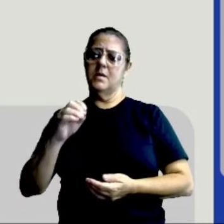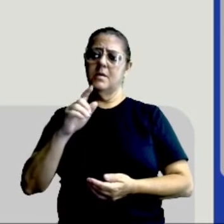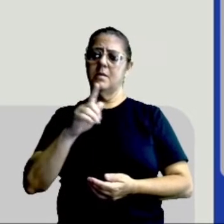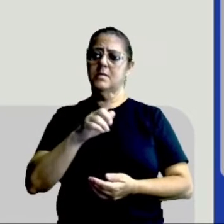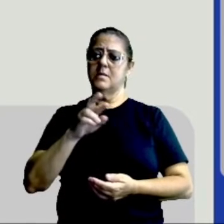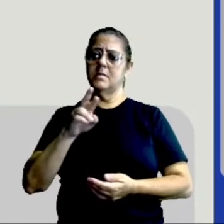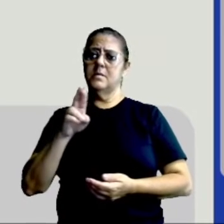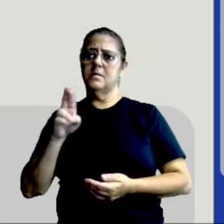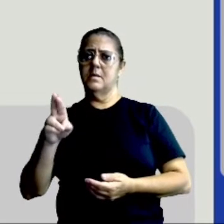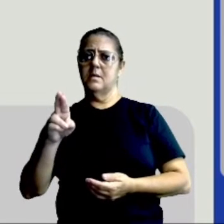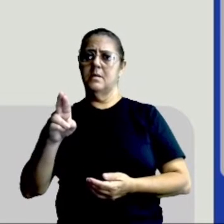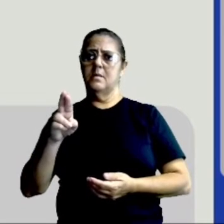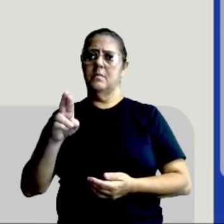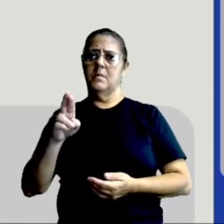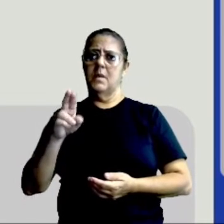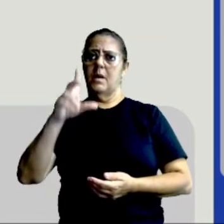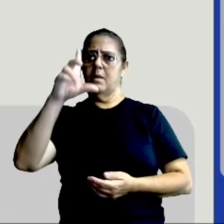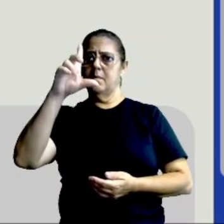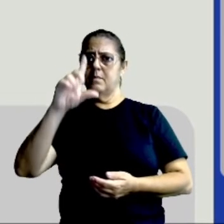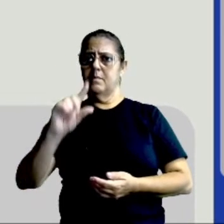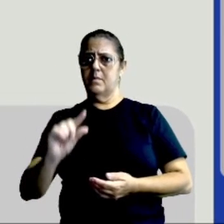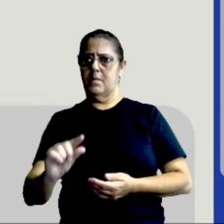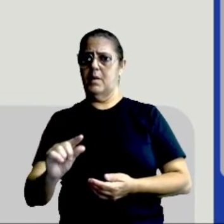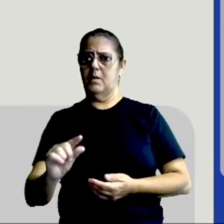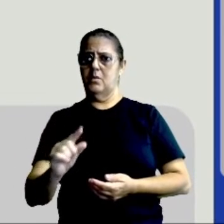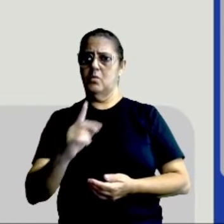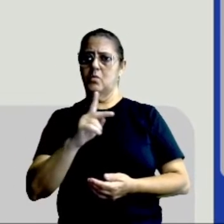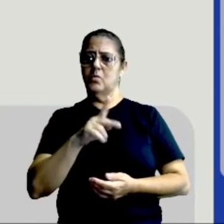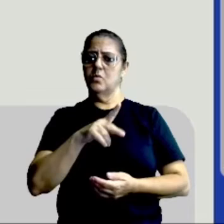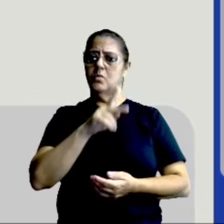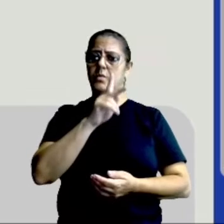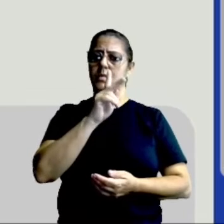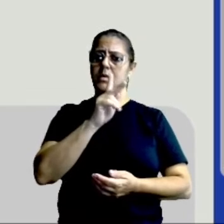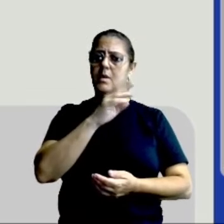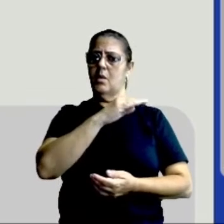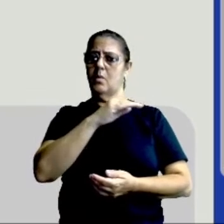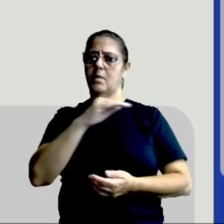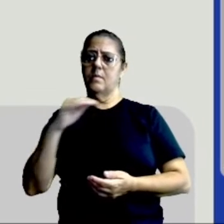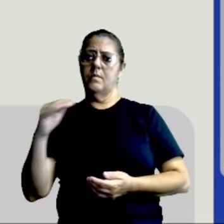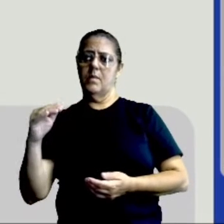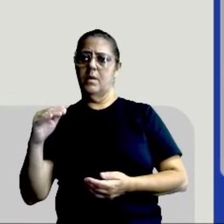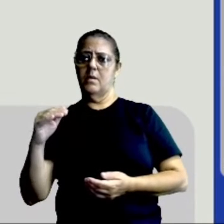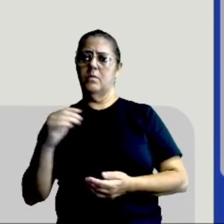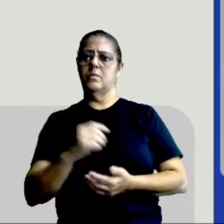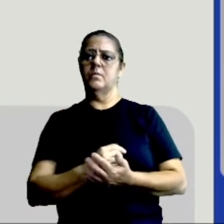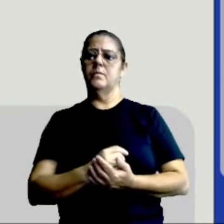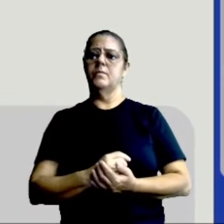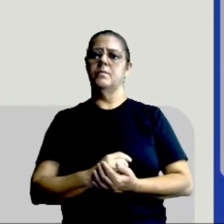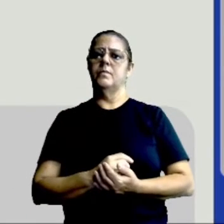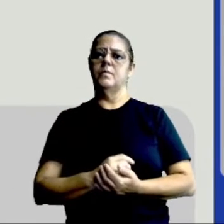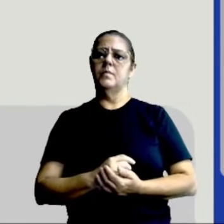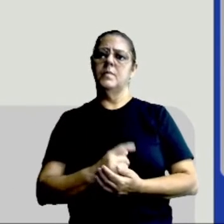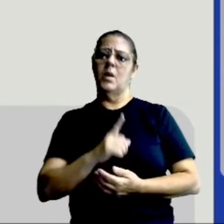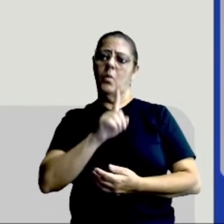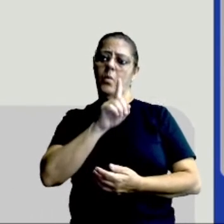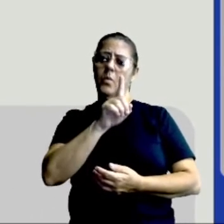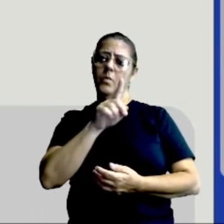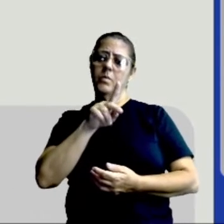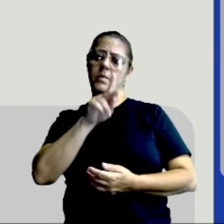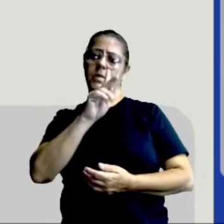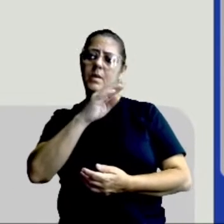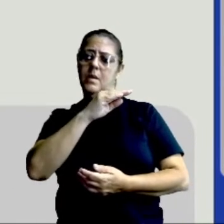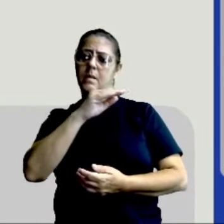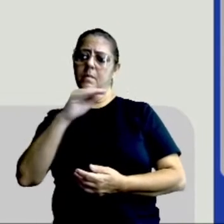seja, isso aqui é um pouco menos que 1,5 kg, tá? Um pouquinho a menos, 1,5 kg